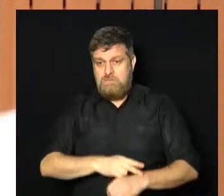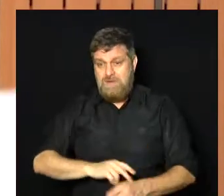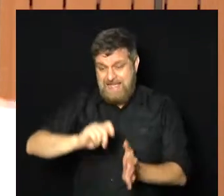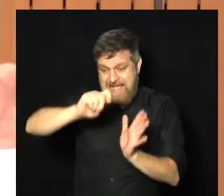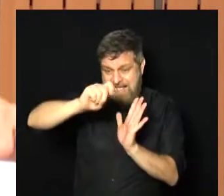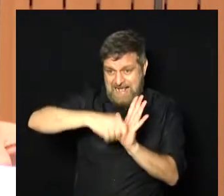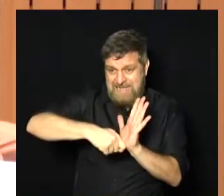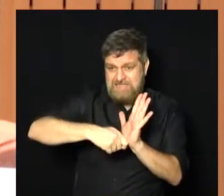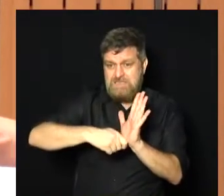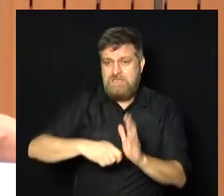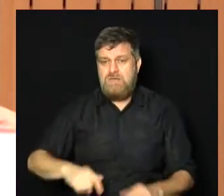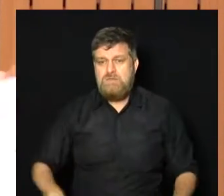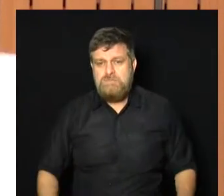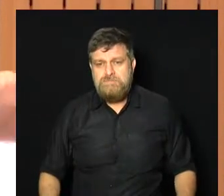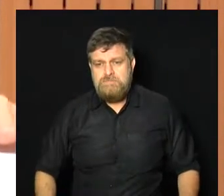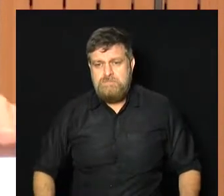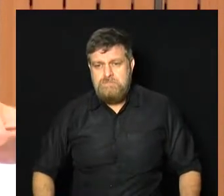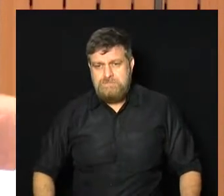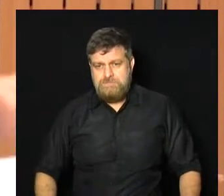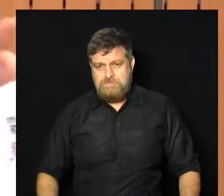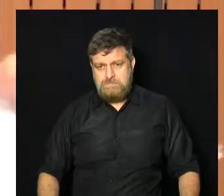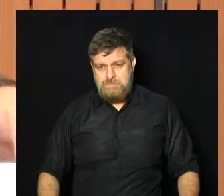assinado...